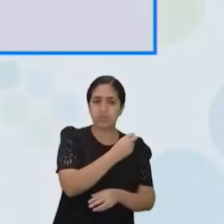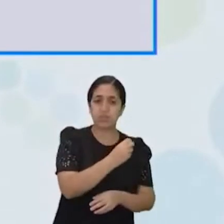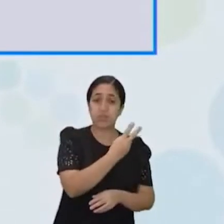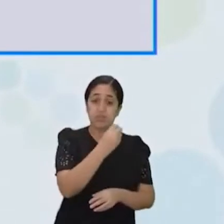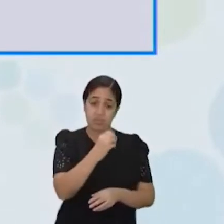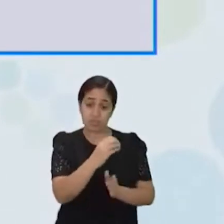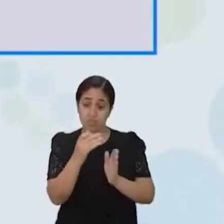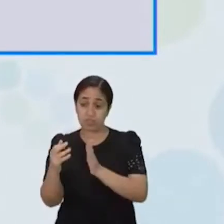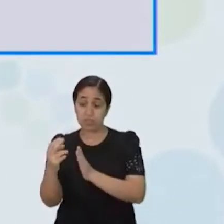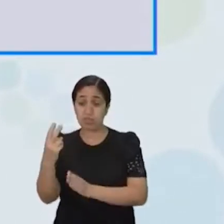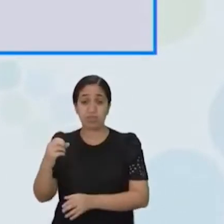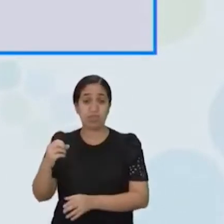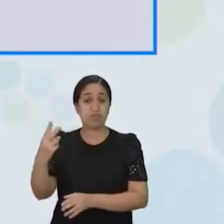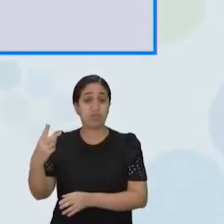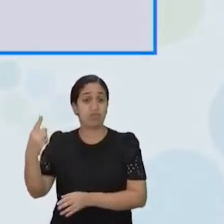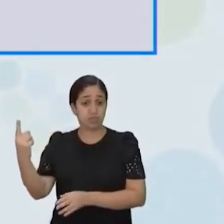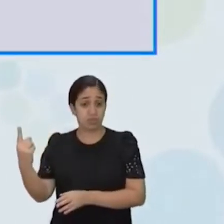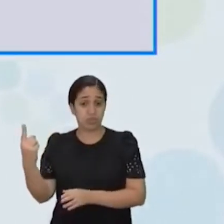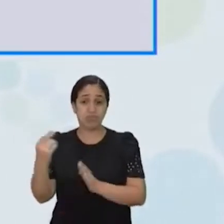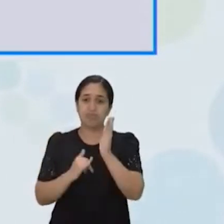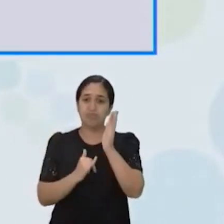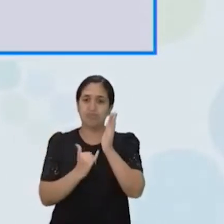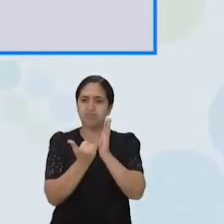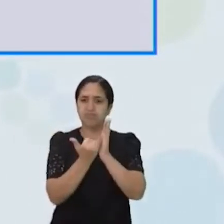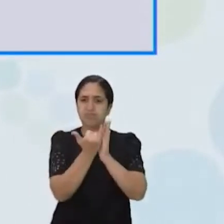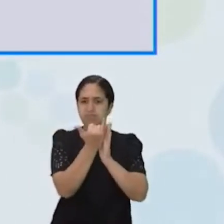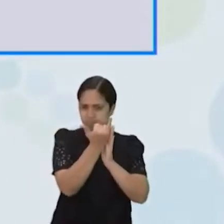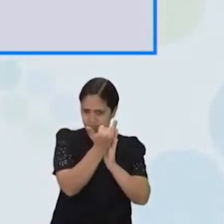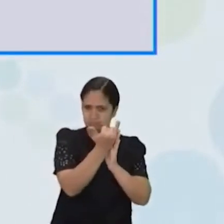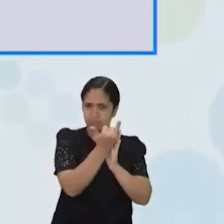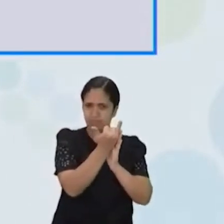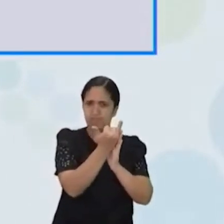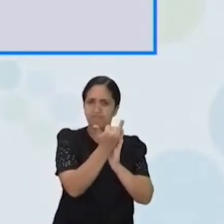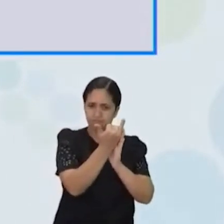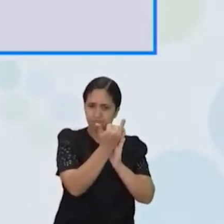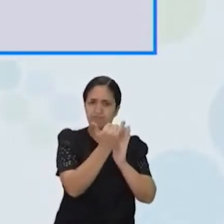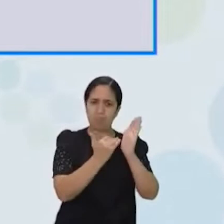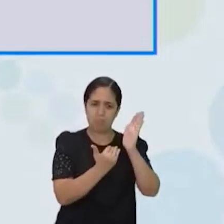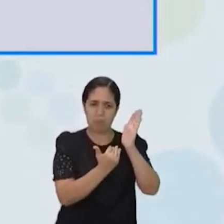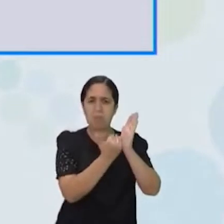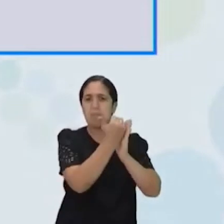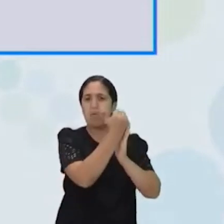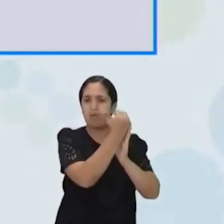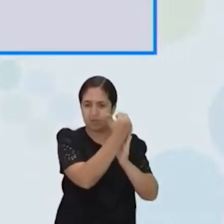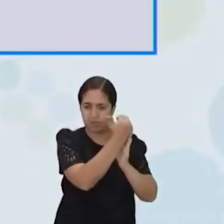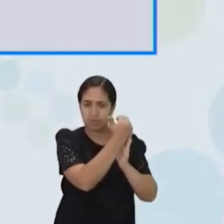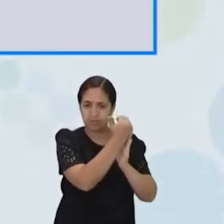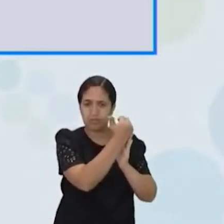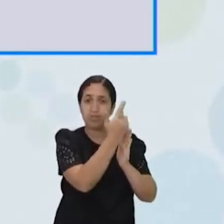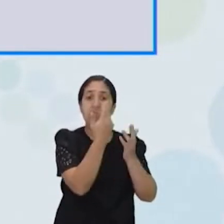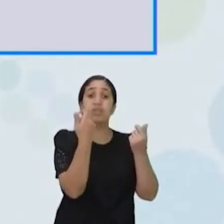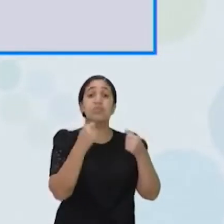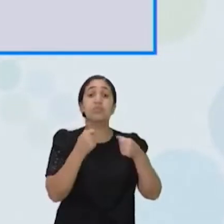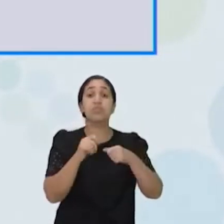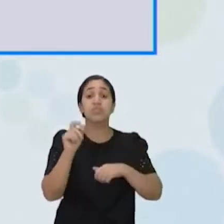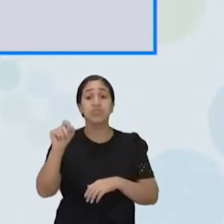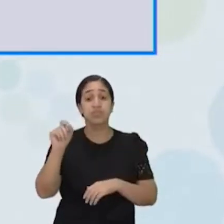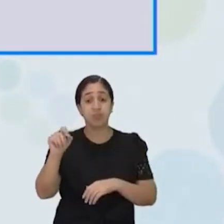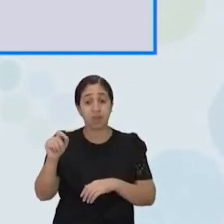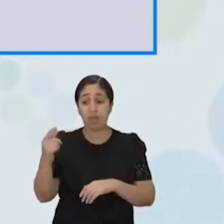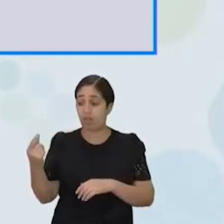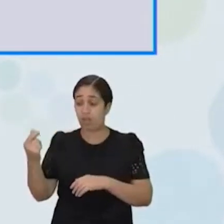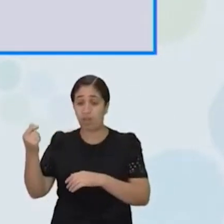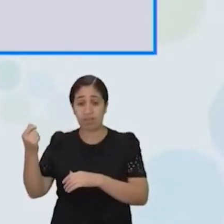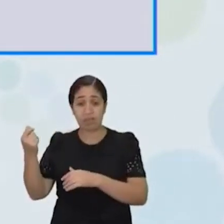para 2021 houve um aumento na taxa. Houve um aumento na inflação. Então, o que eu preciso fazer com a taxa Selic?